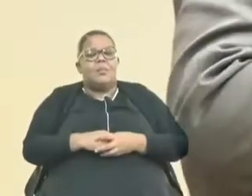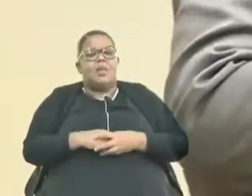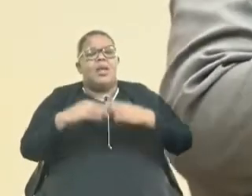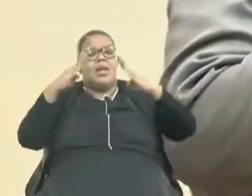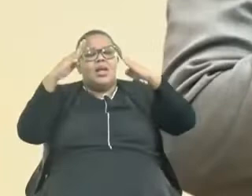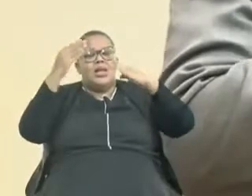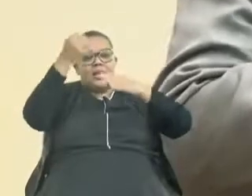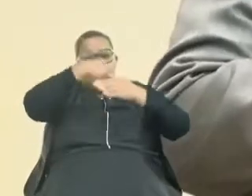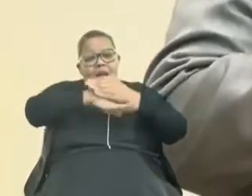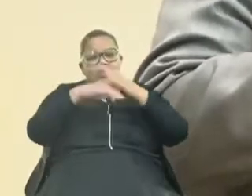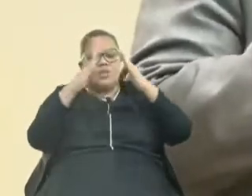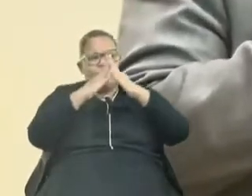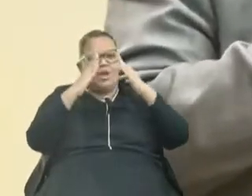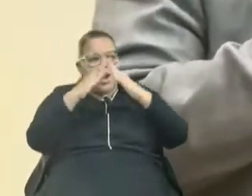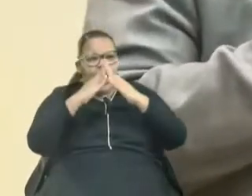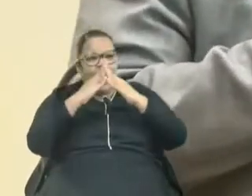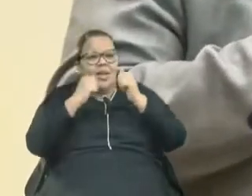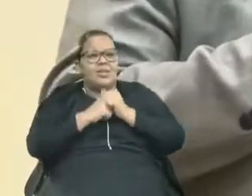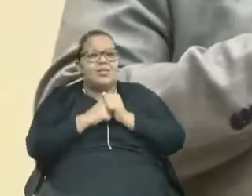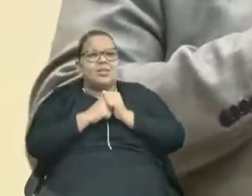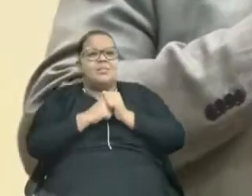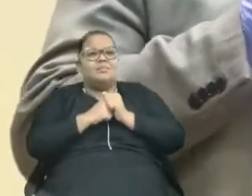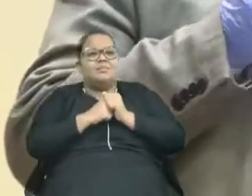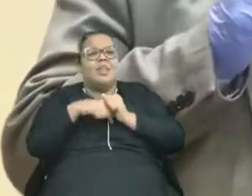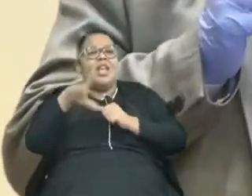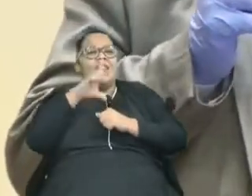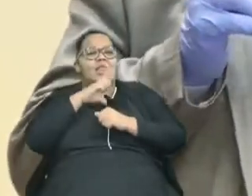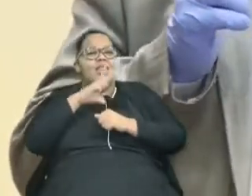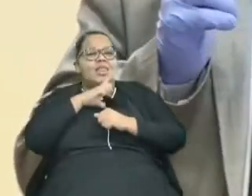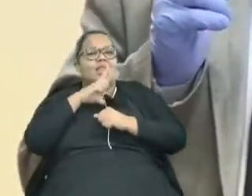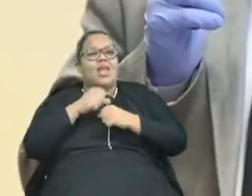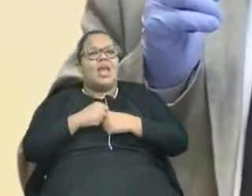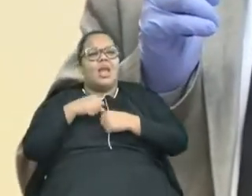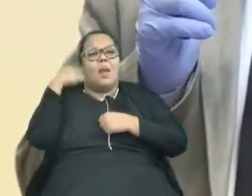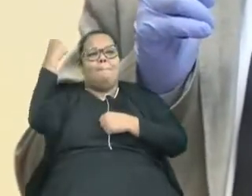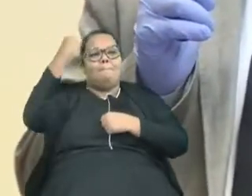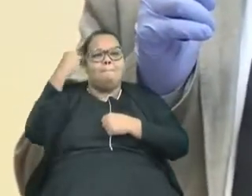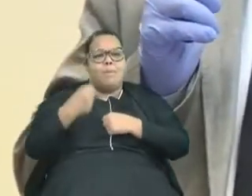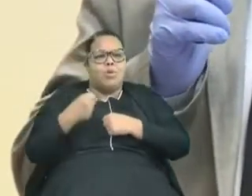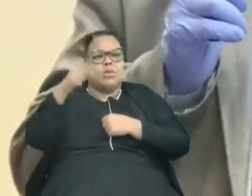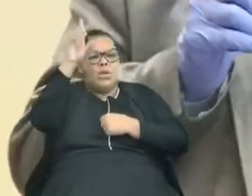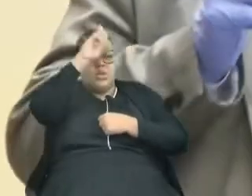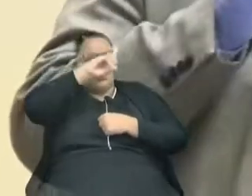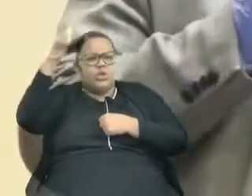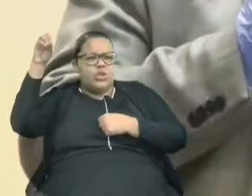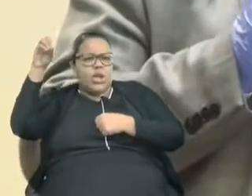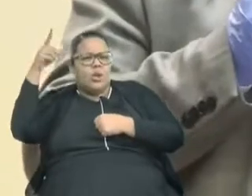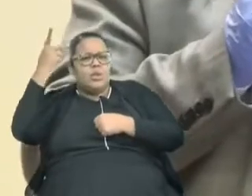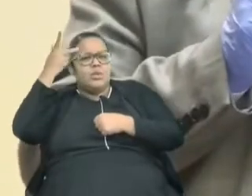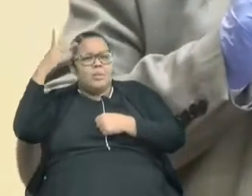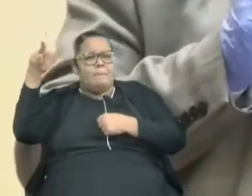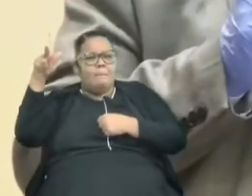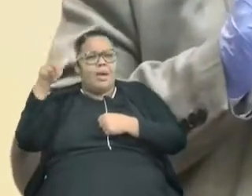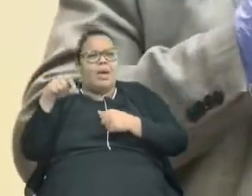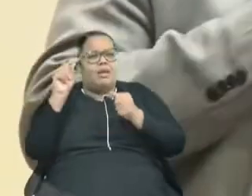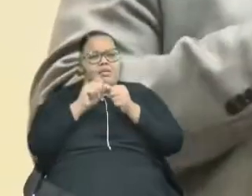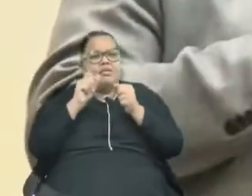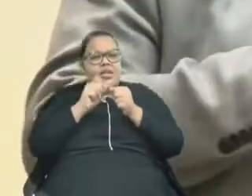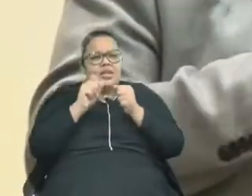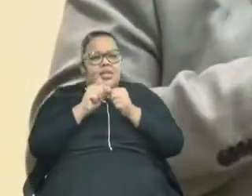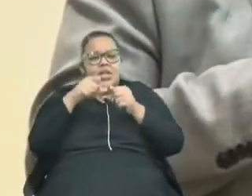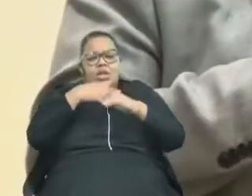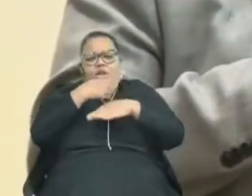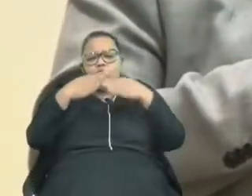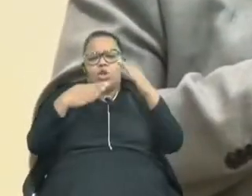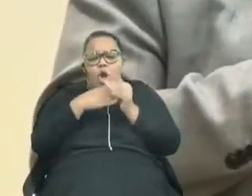da sua casa Exerça autoridade espiritual Deus cobrará de pai Deus cobrará de mãe